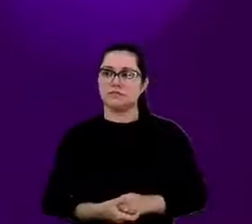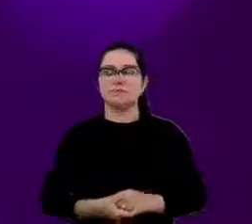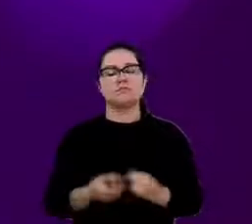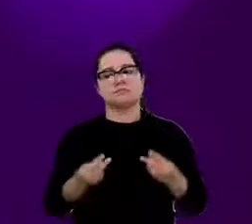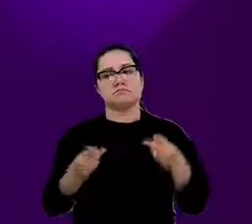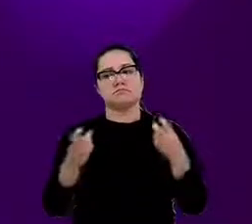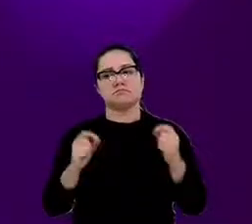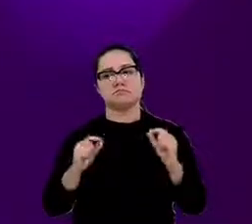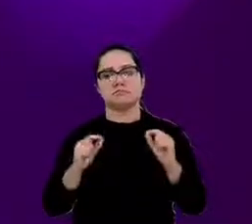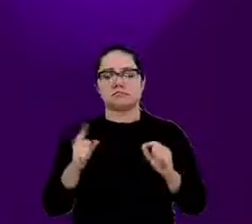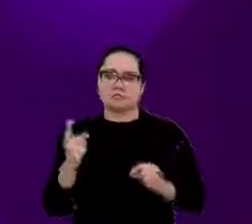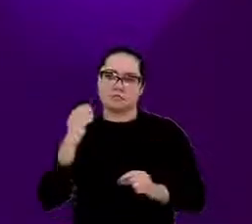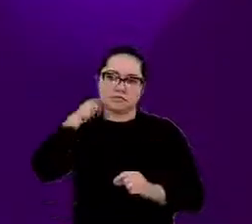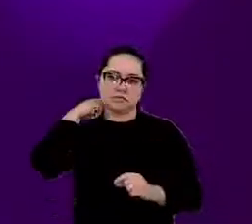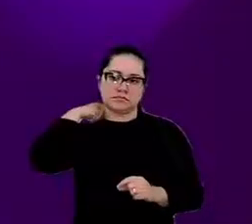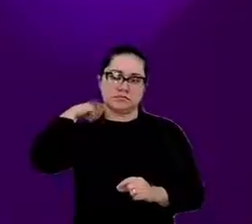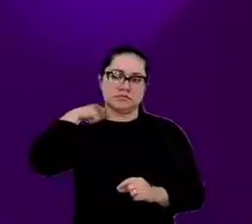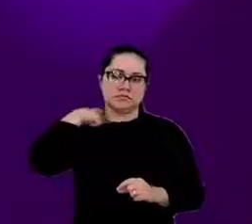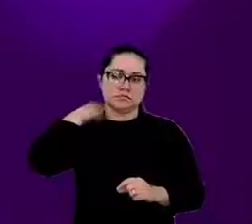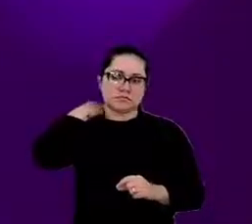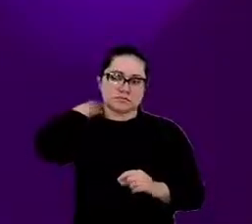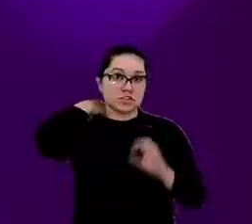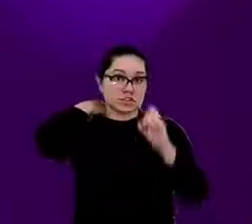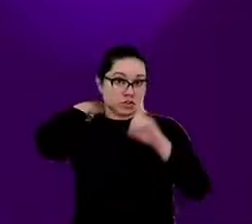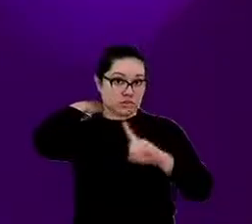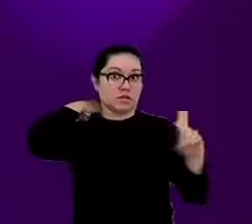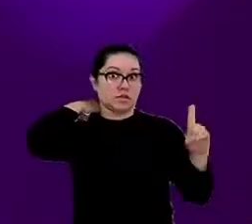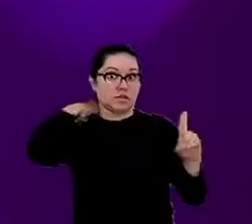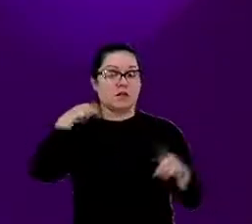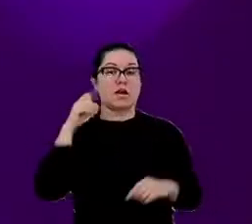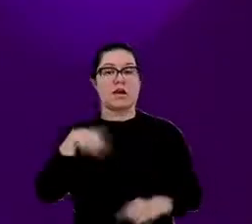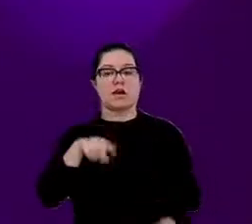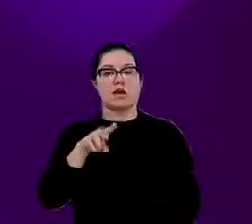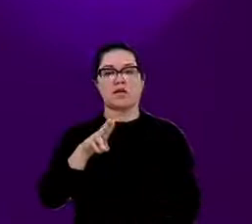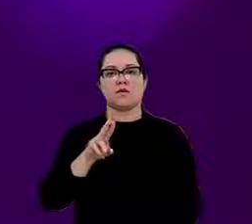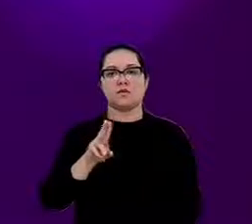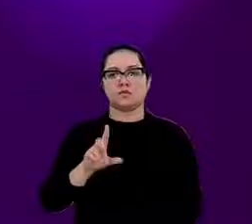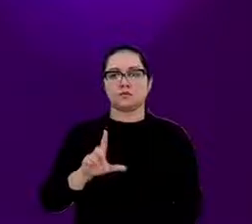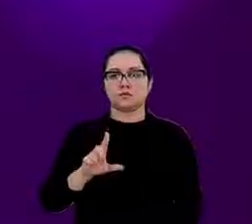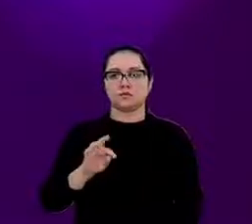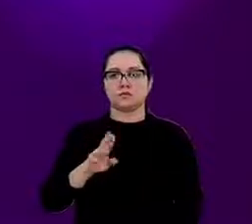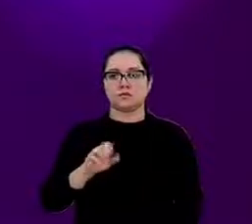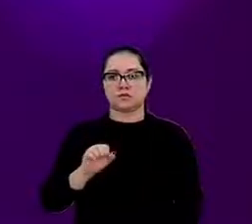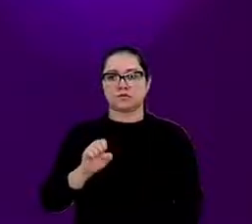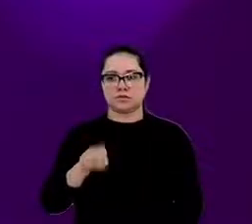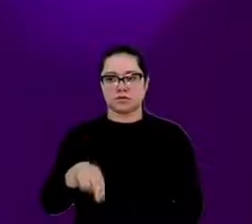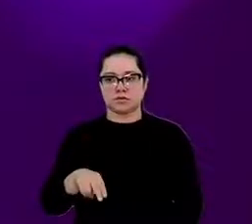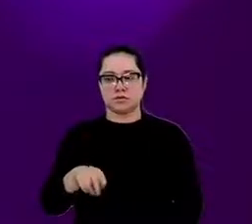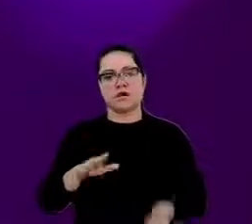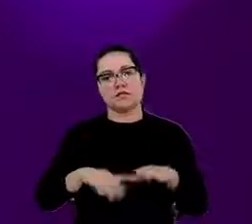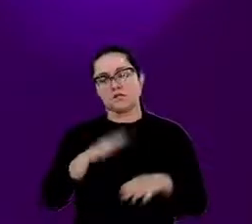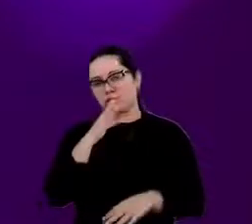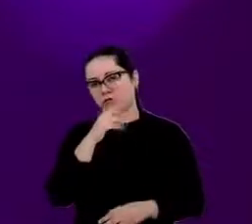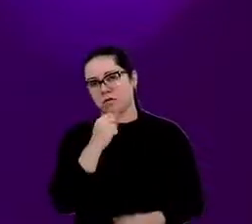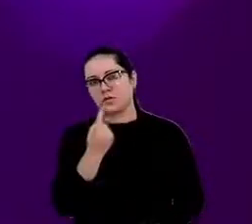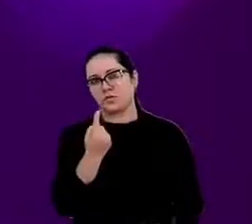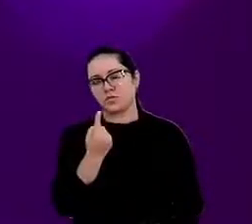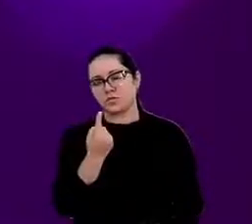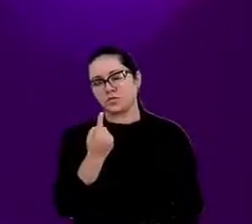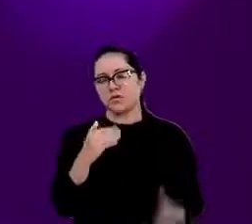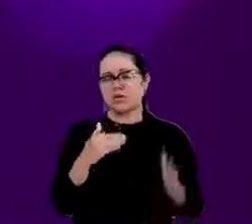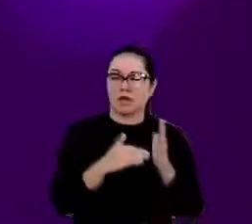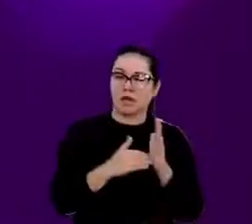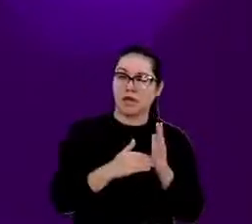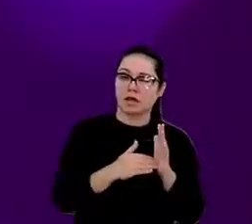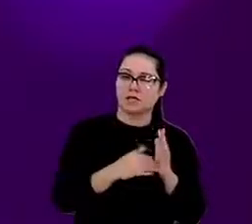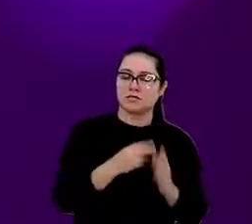aquisição à direita é uma aquisição do ultrassom. O ultrassom ele pode demorar 1 a 2 minutos, dependendo do segmento que você vai